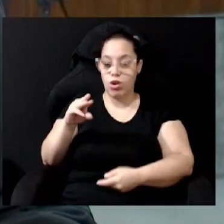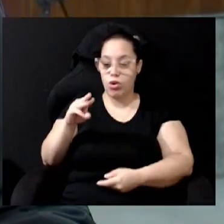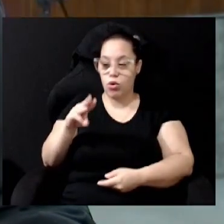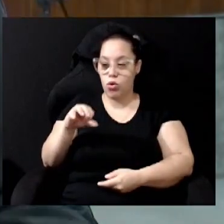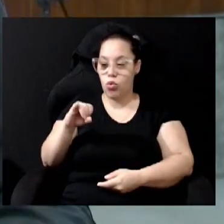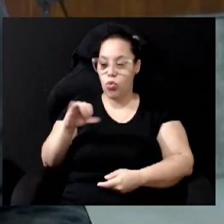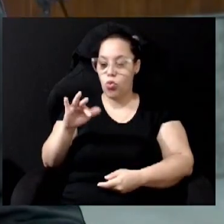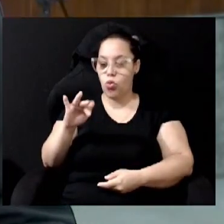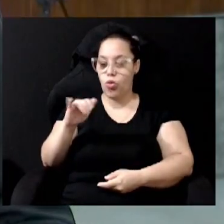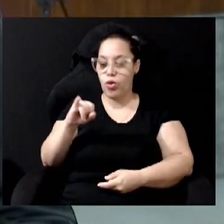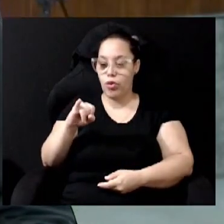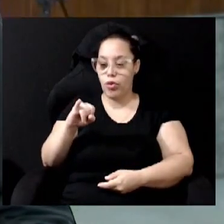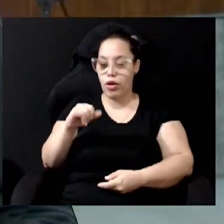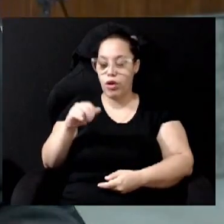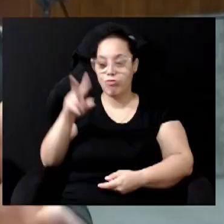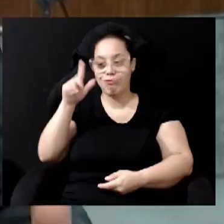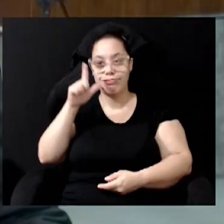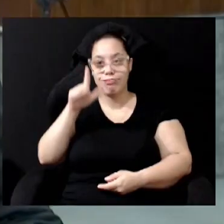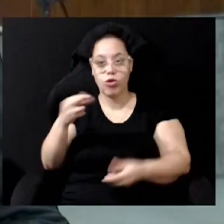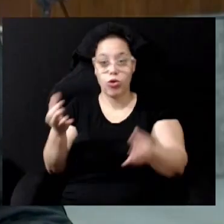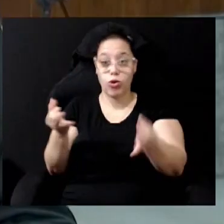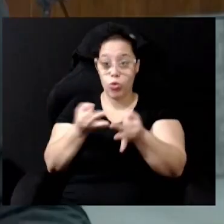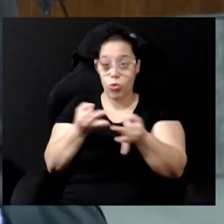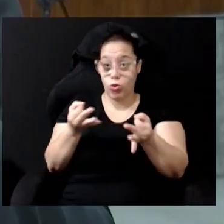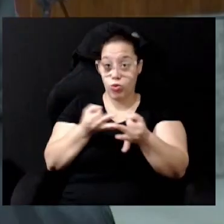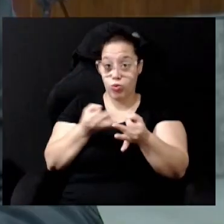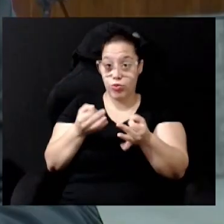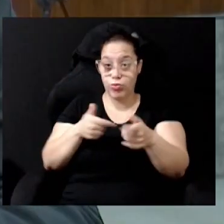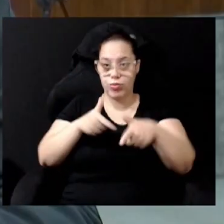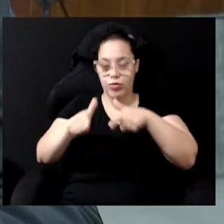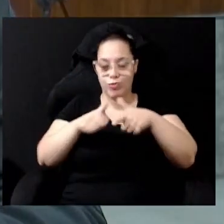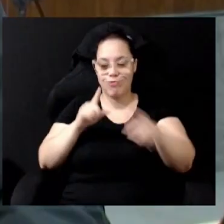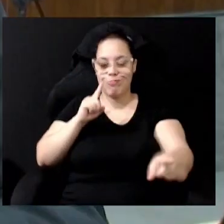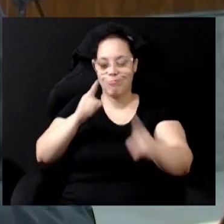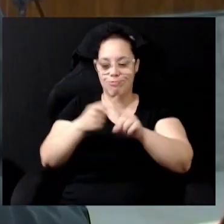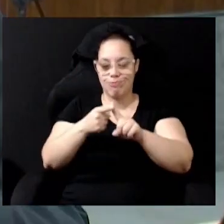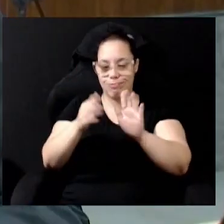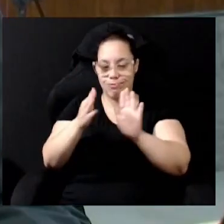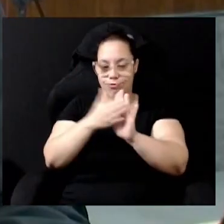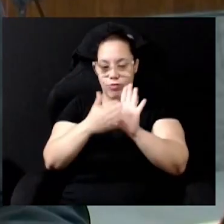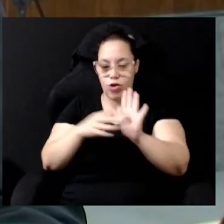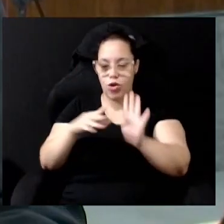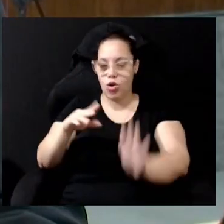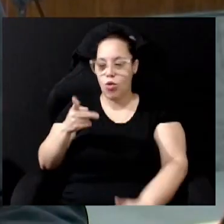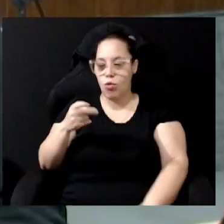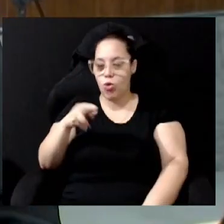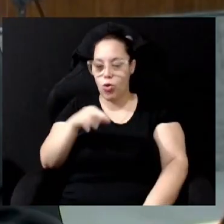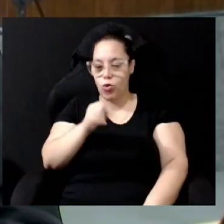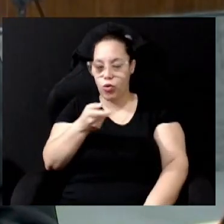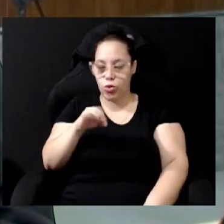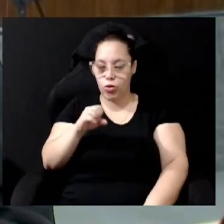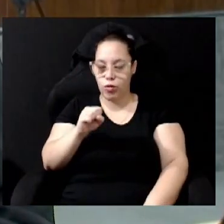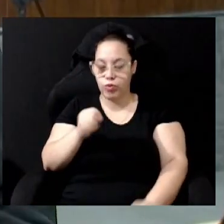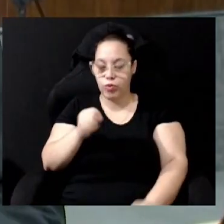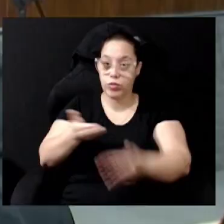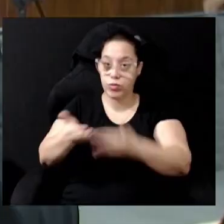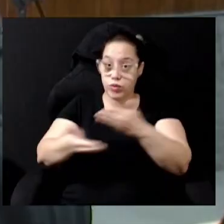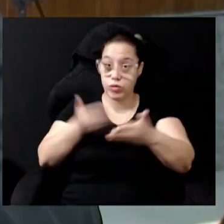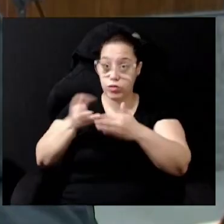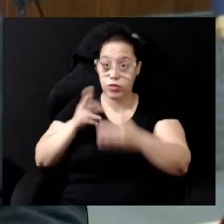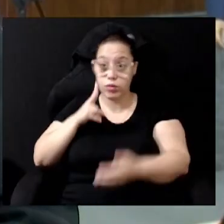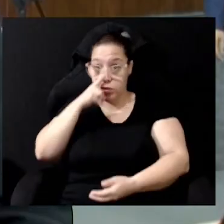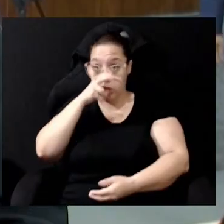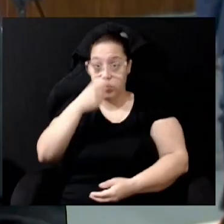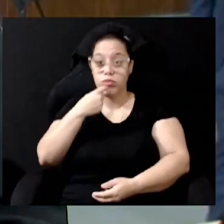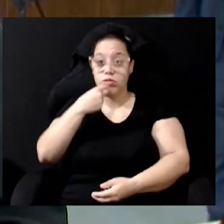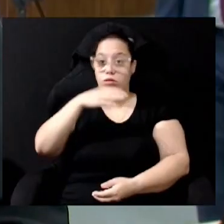consiga fazer com qualidade o seu trabalho, e a nossa proposta é fazer bolsões. Acreditamos que é uma demanda muito forte para a cidade de Campinas